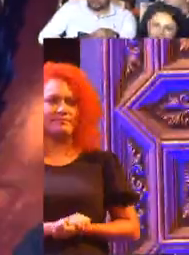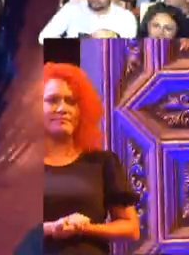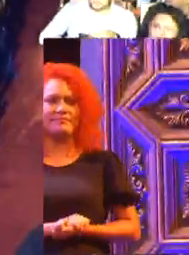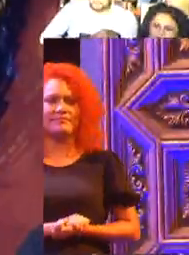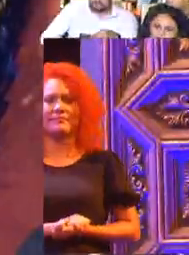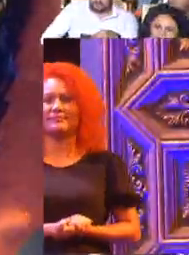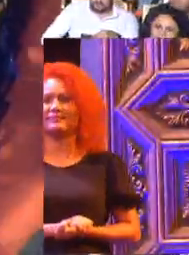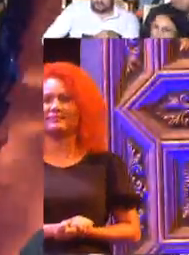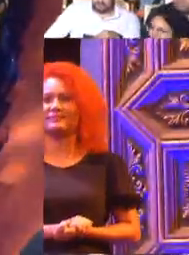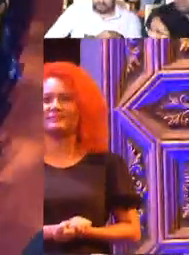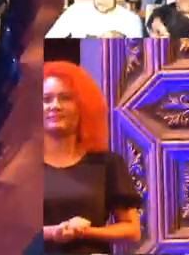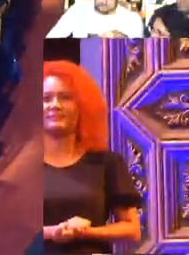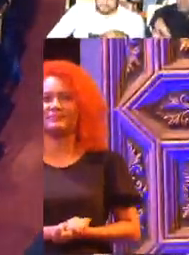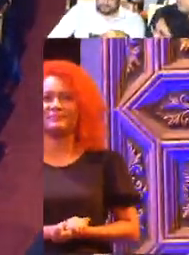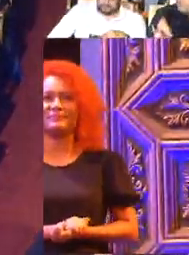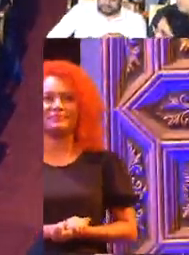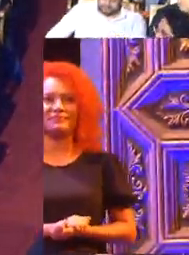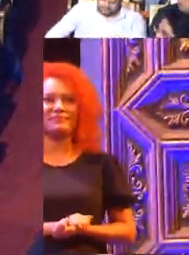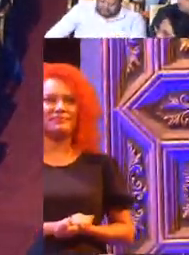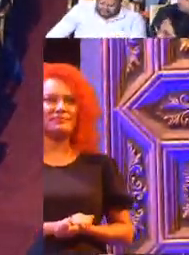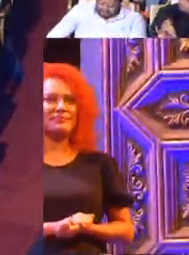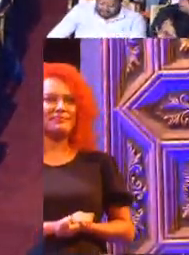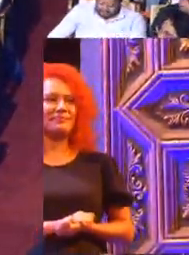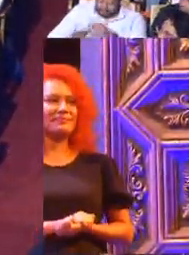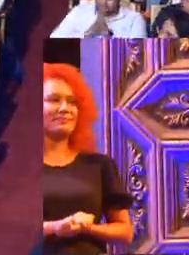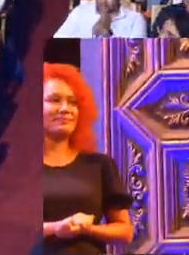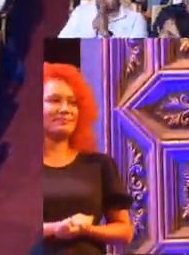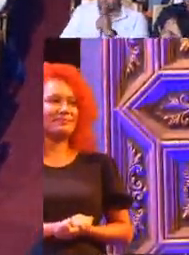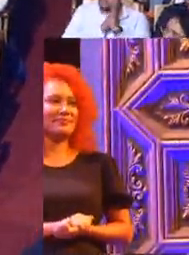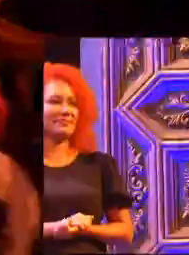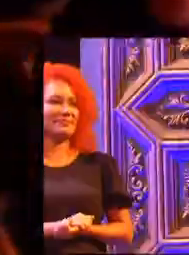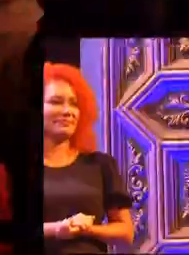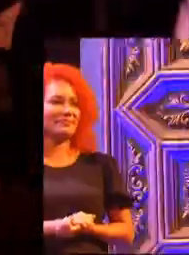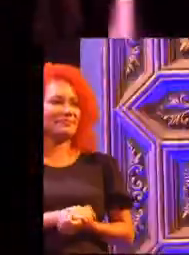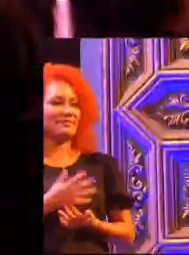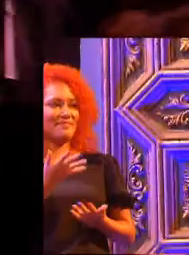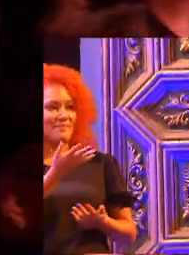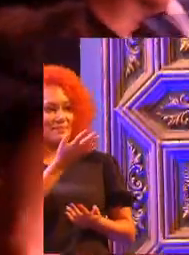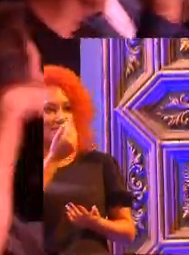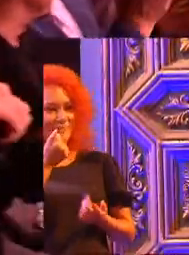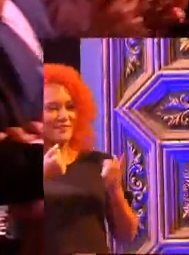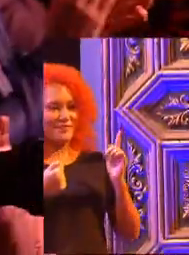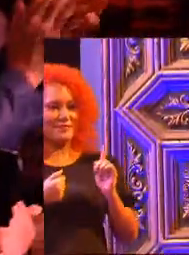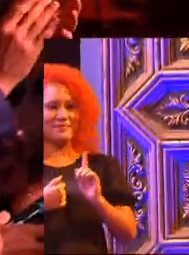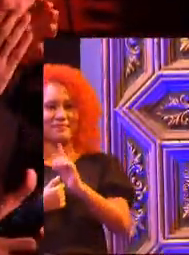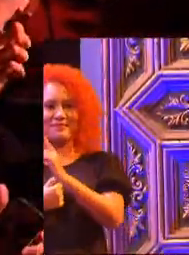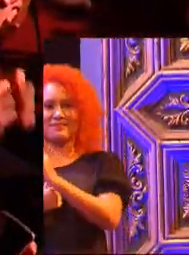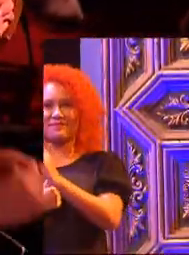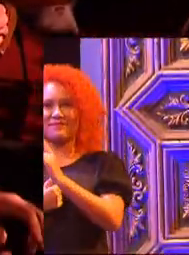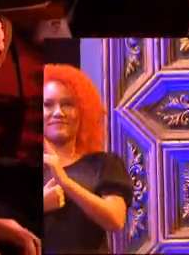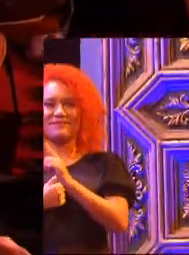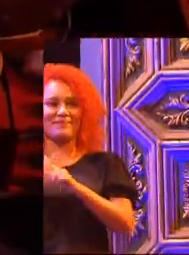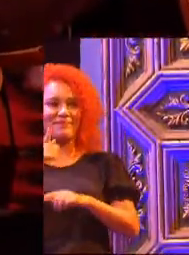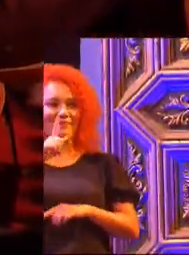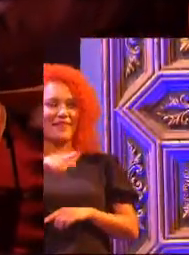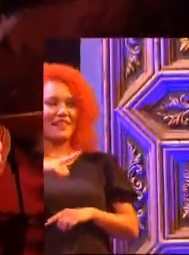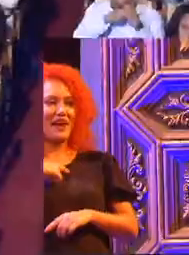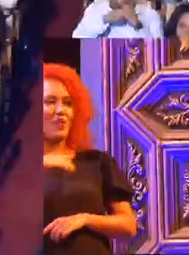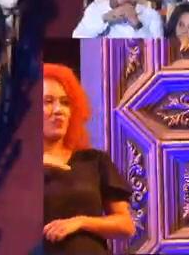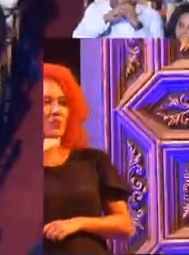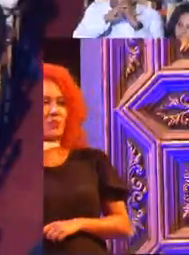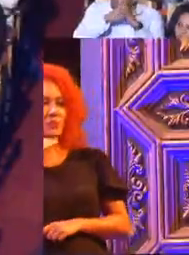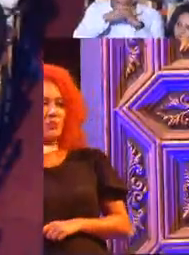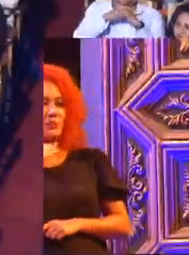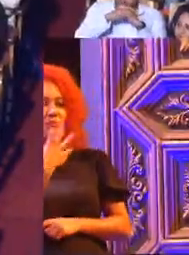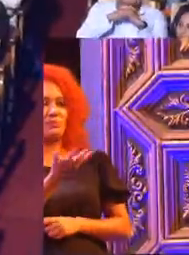galera do Carabao? Venham aqui receber seus... Vem dar o seu close. Prêmios. Receber o seu